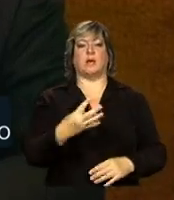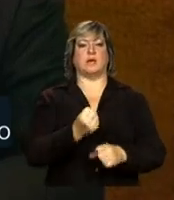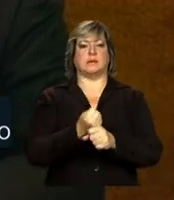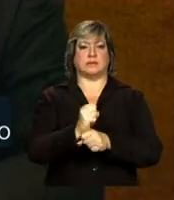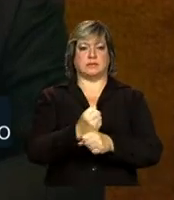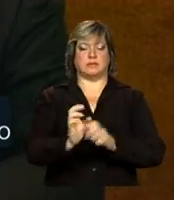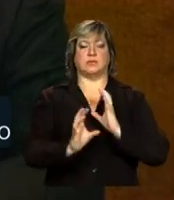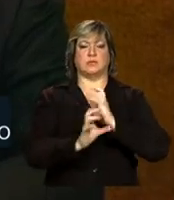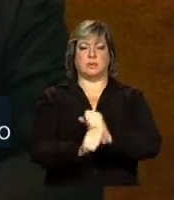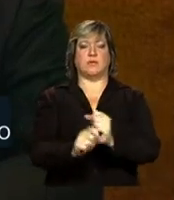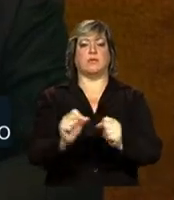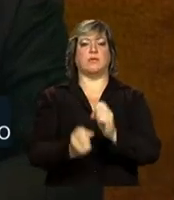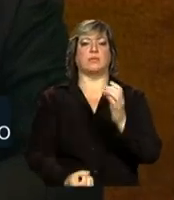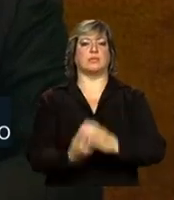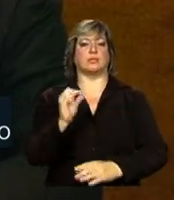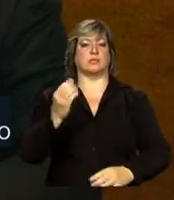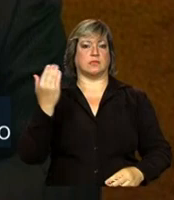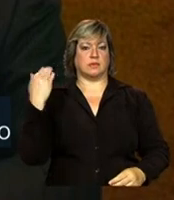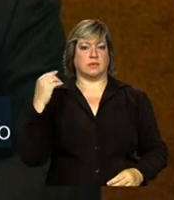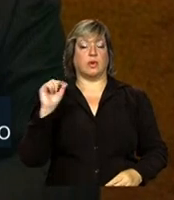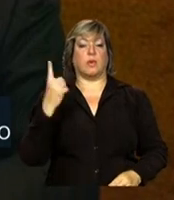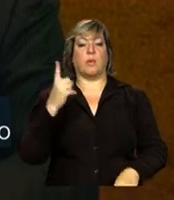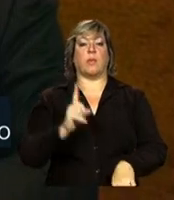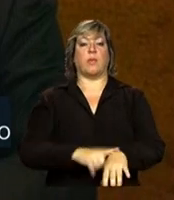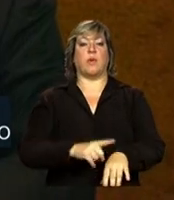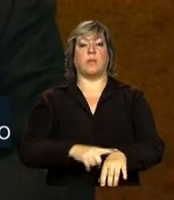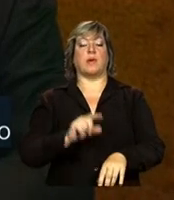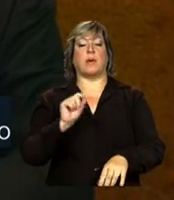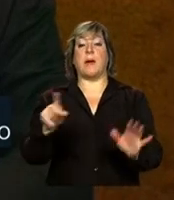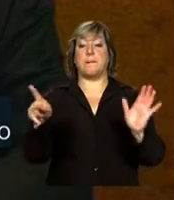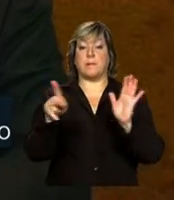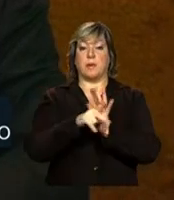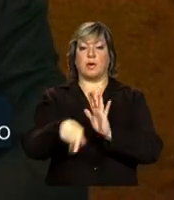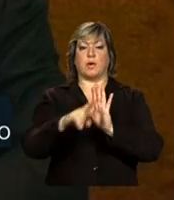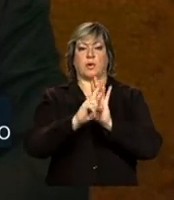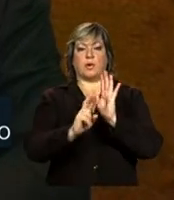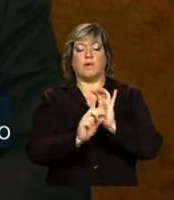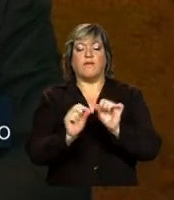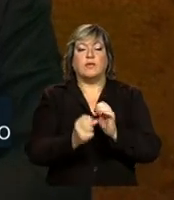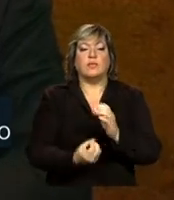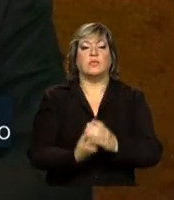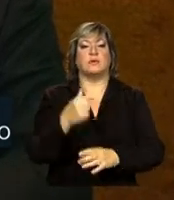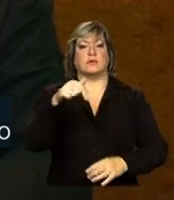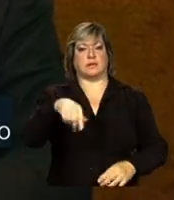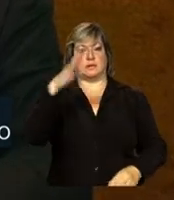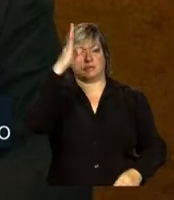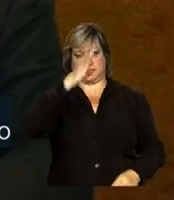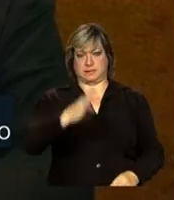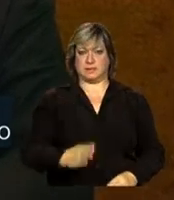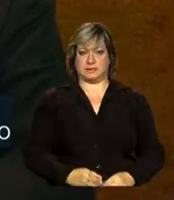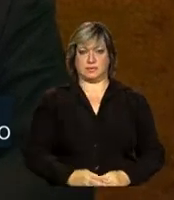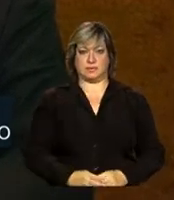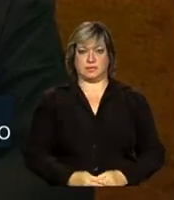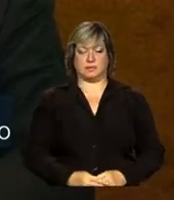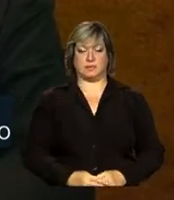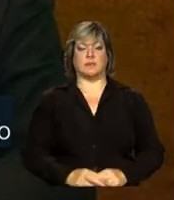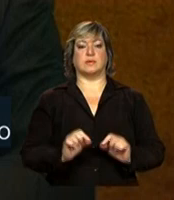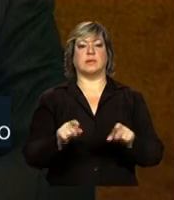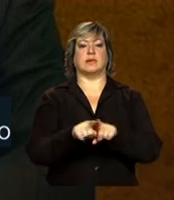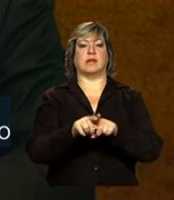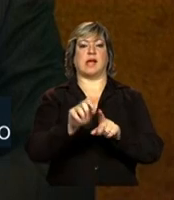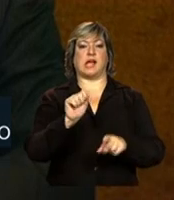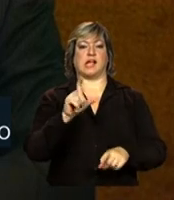ela foi criada no momento em que a própria regulação se instaurava no Brasil e as